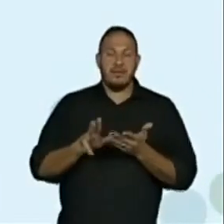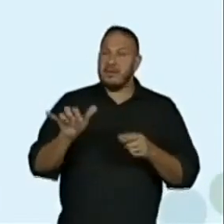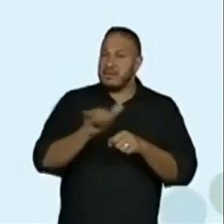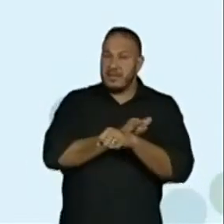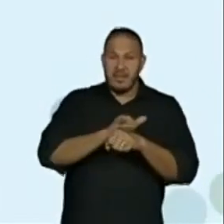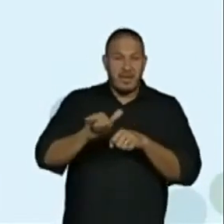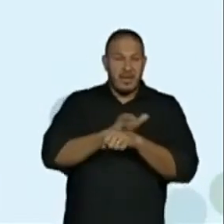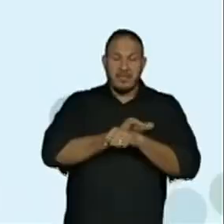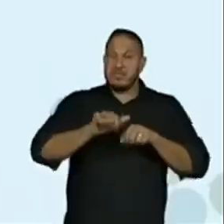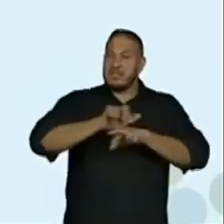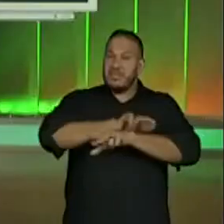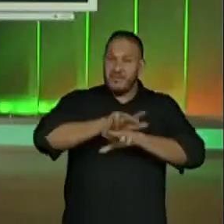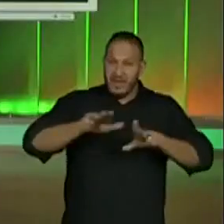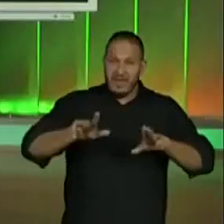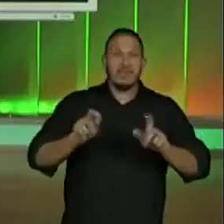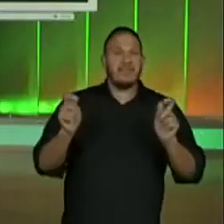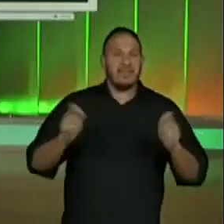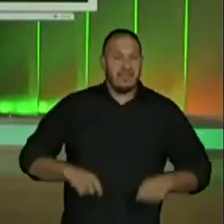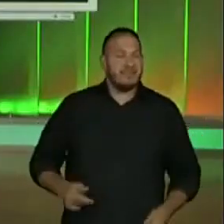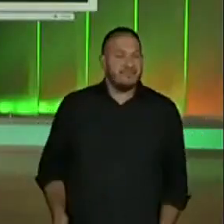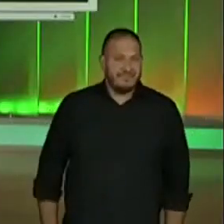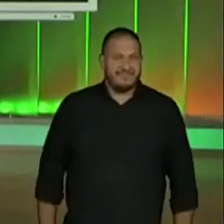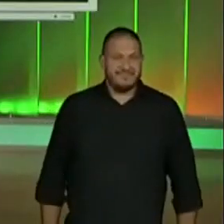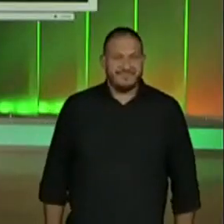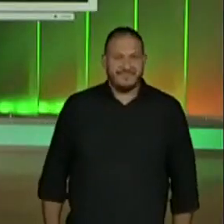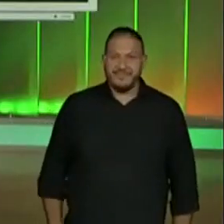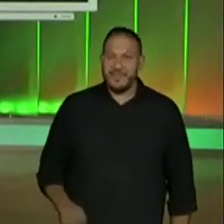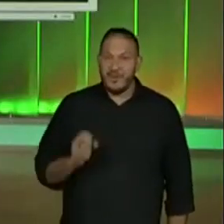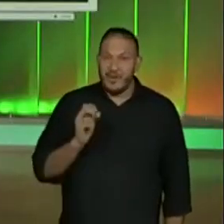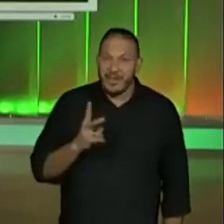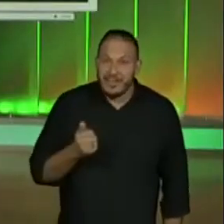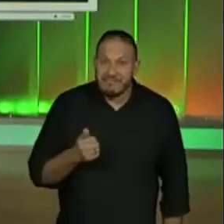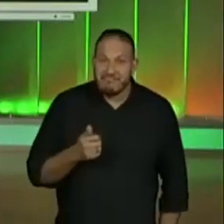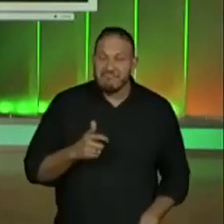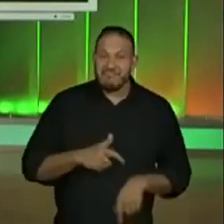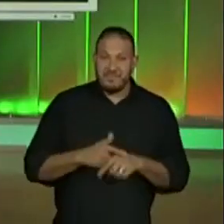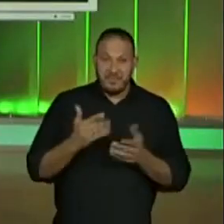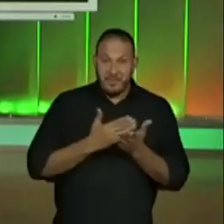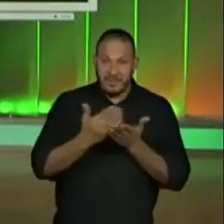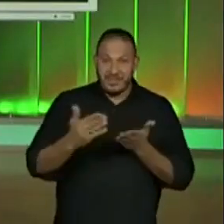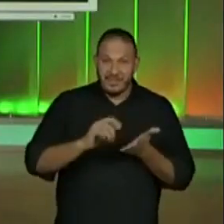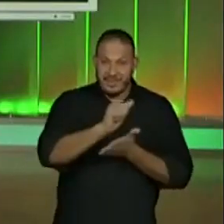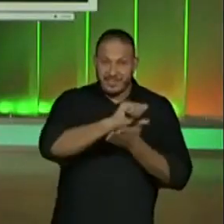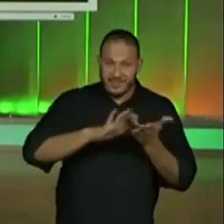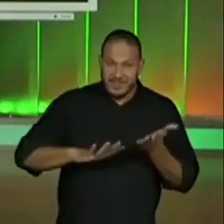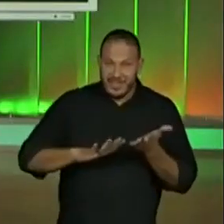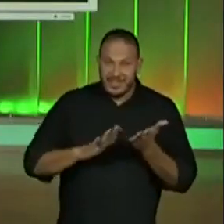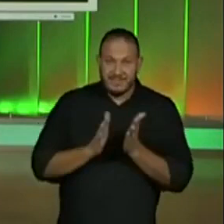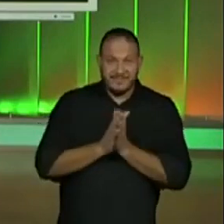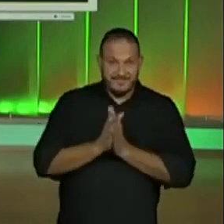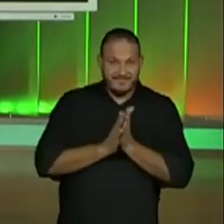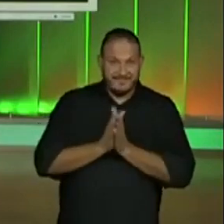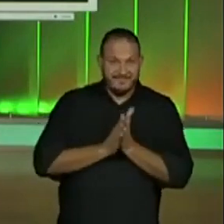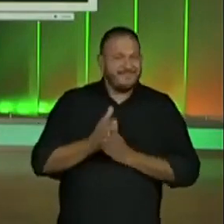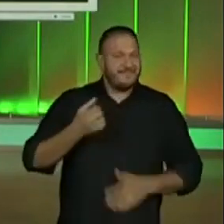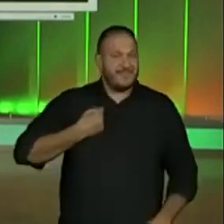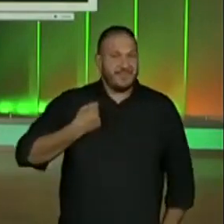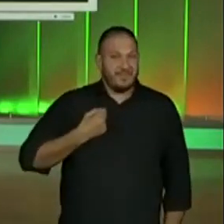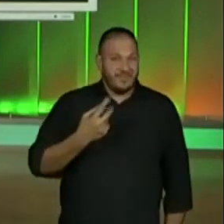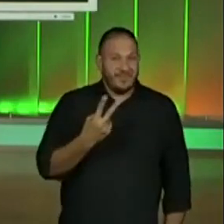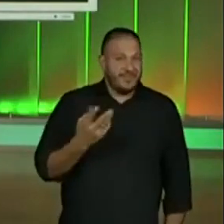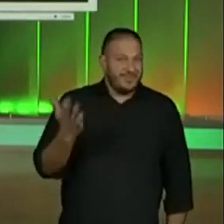Estratégias diversas. Vamos, então, para a aula, para a atividade? Aula número 2. Vamos